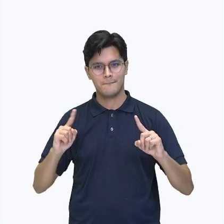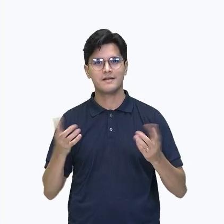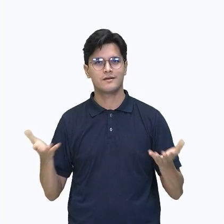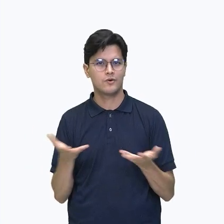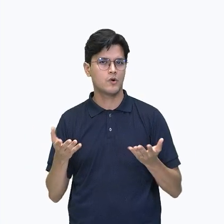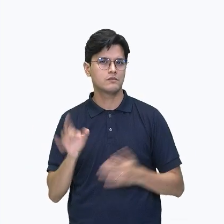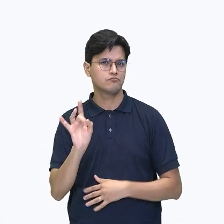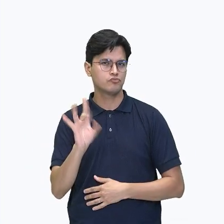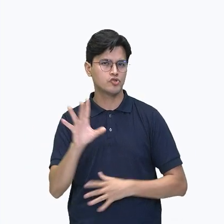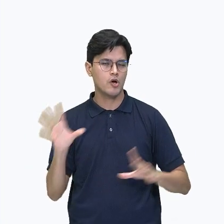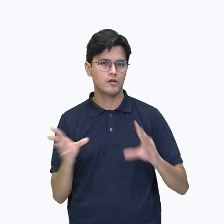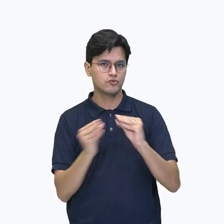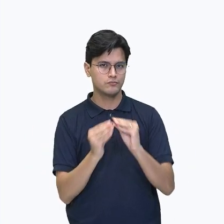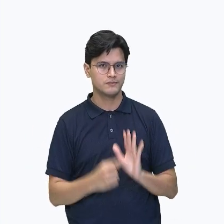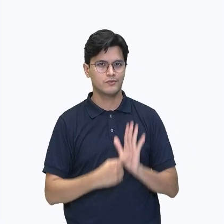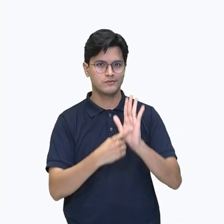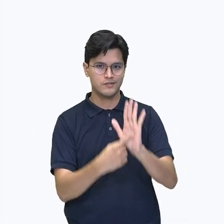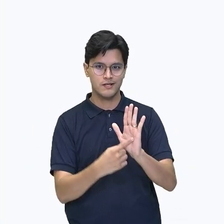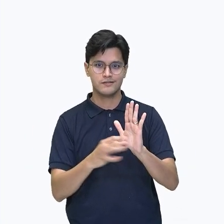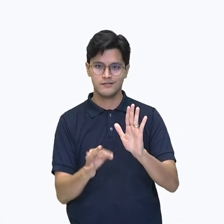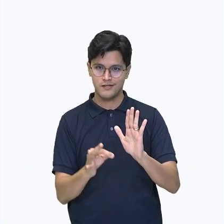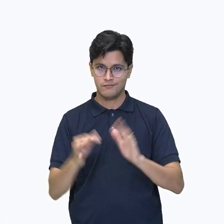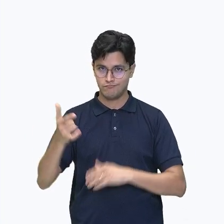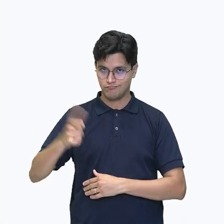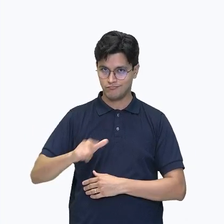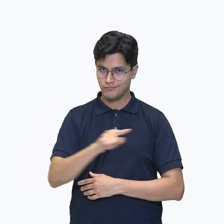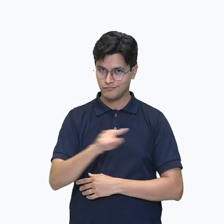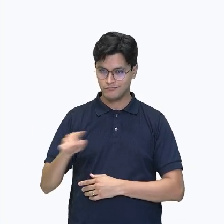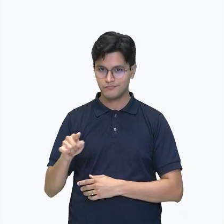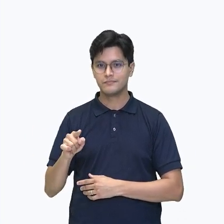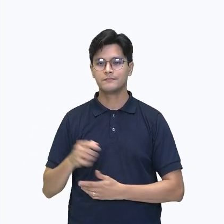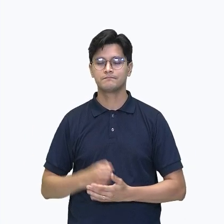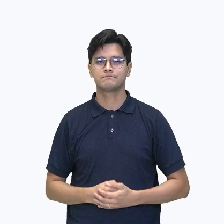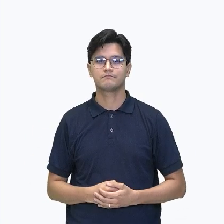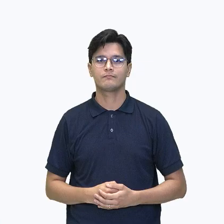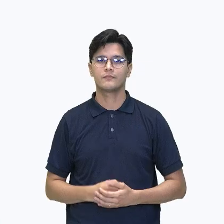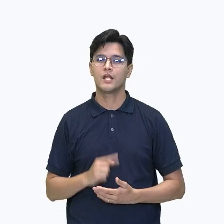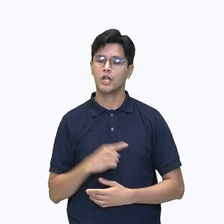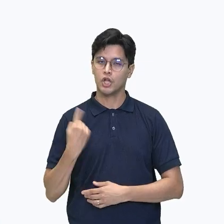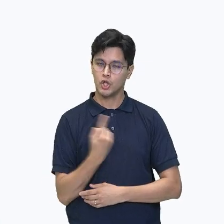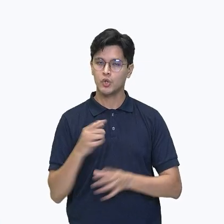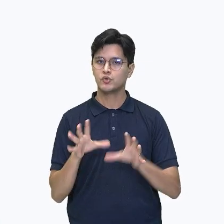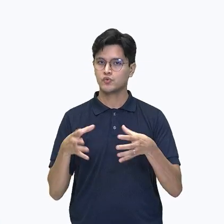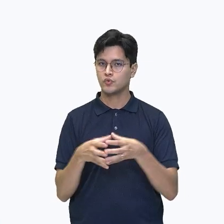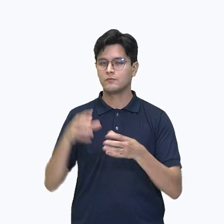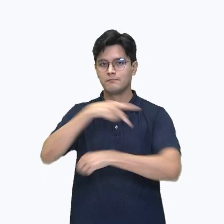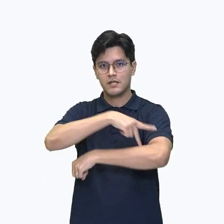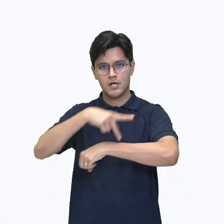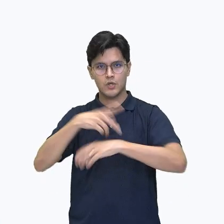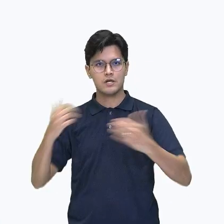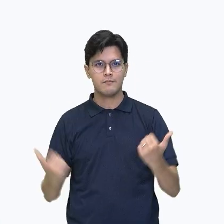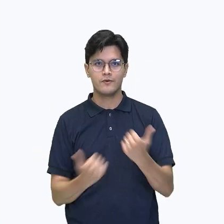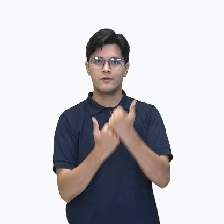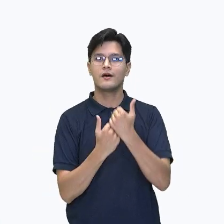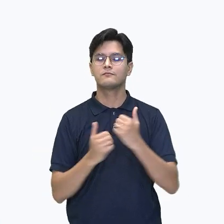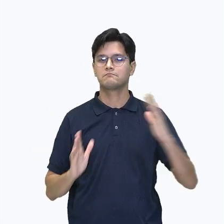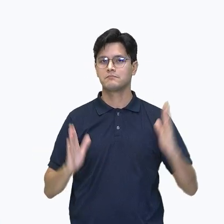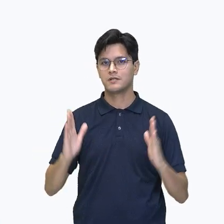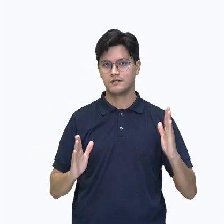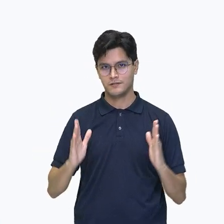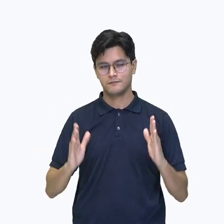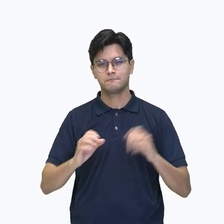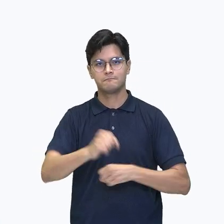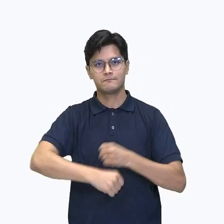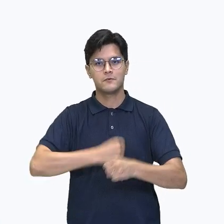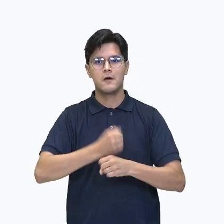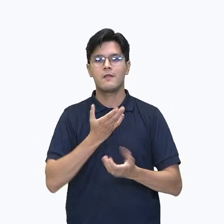pincelada em tudo de novo que teremos, e vocês terão o apoio da equipe pedagógica no decorrer do ano letivo para entrar em contato e